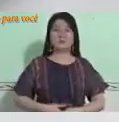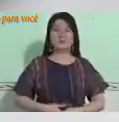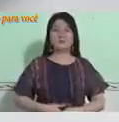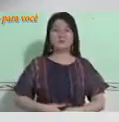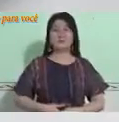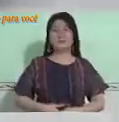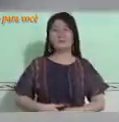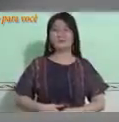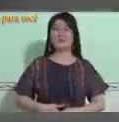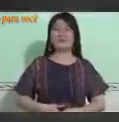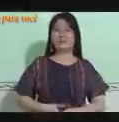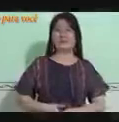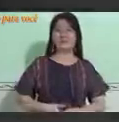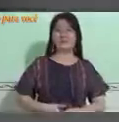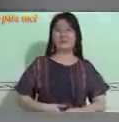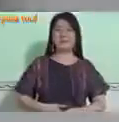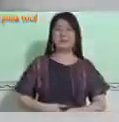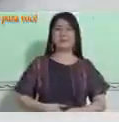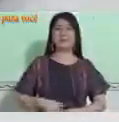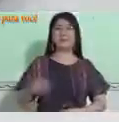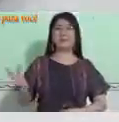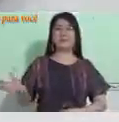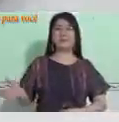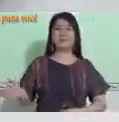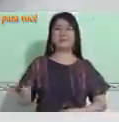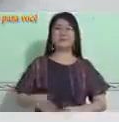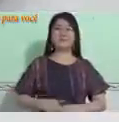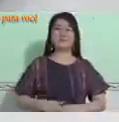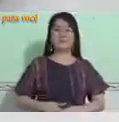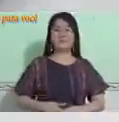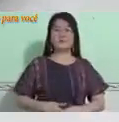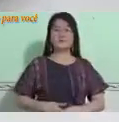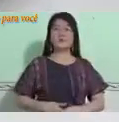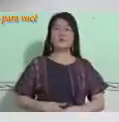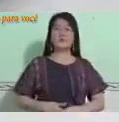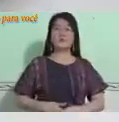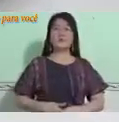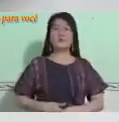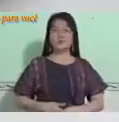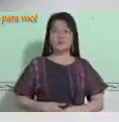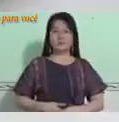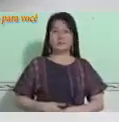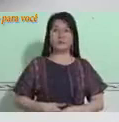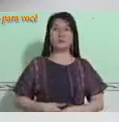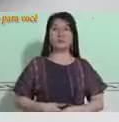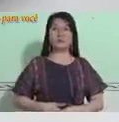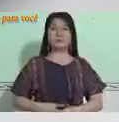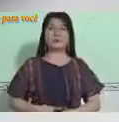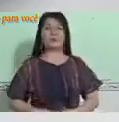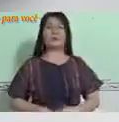existem diferentes máscaras para que seja aplicada a pressão do aparelho sobre as vias respiratórias, como as máscaras